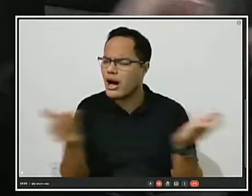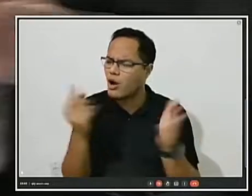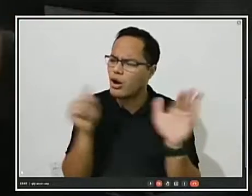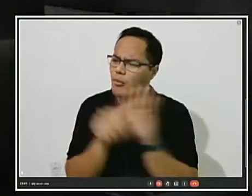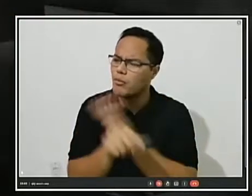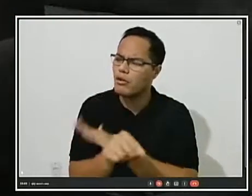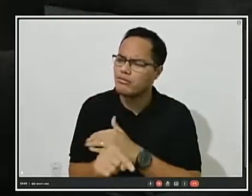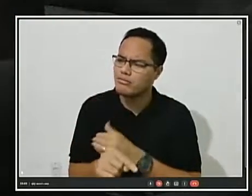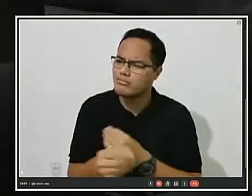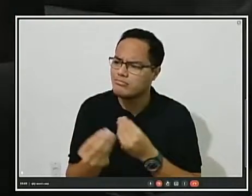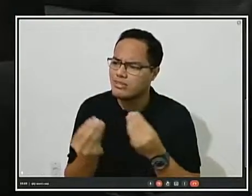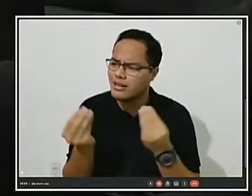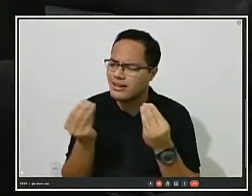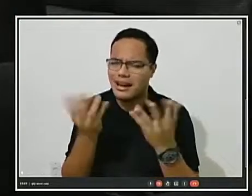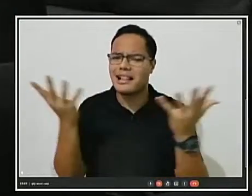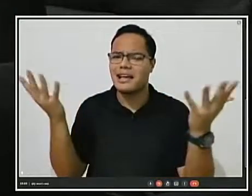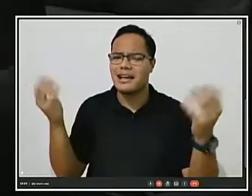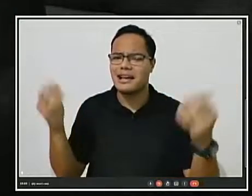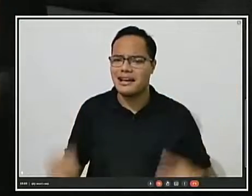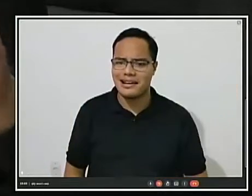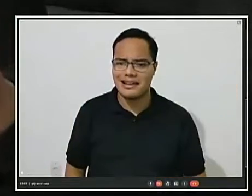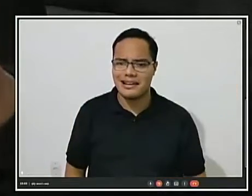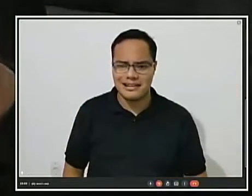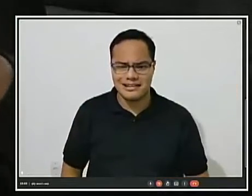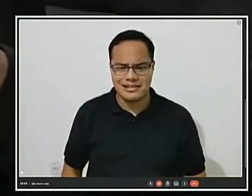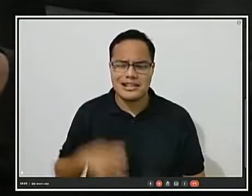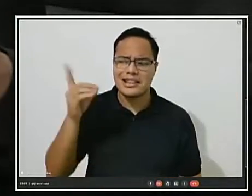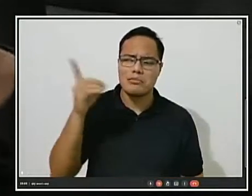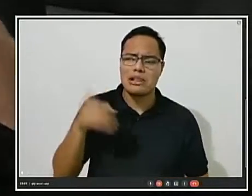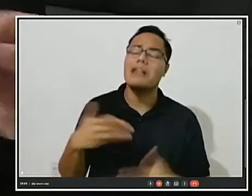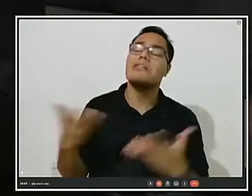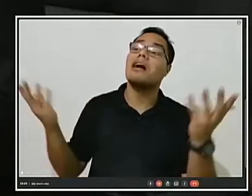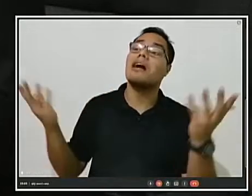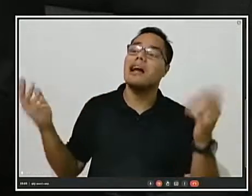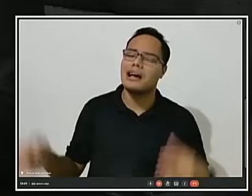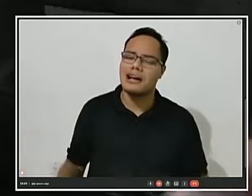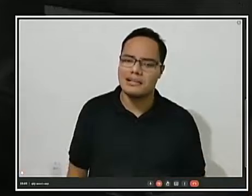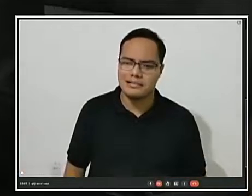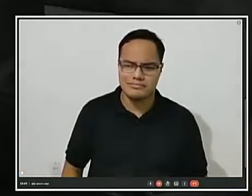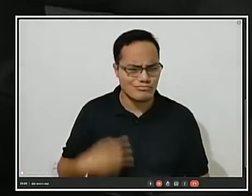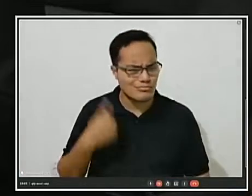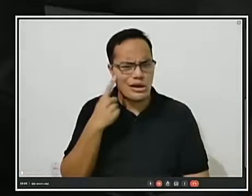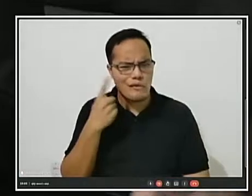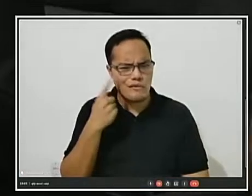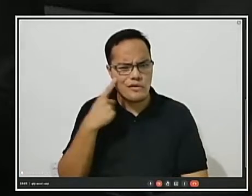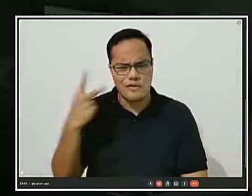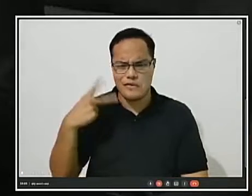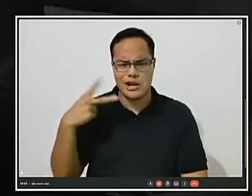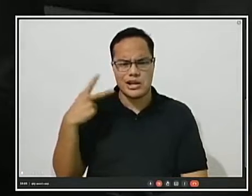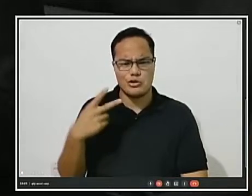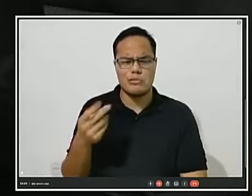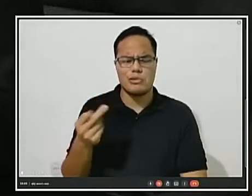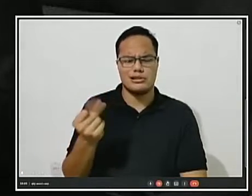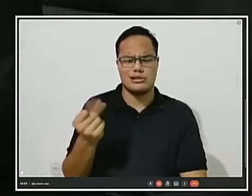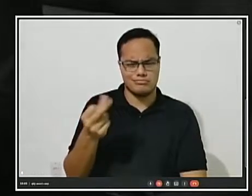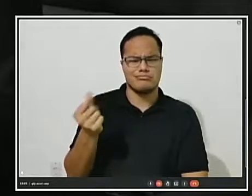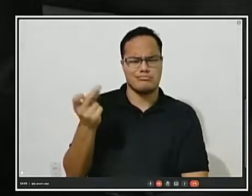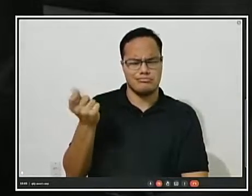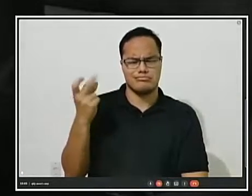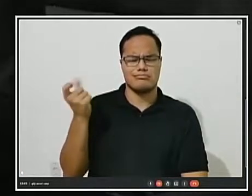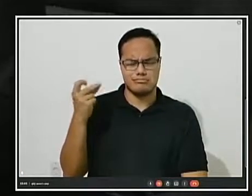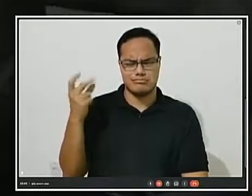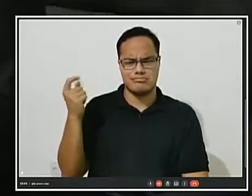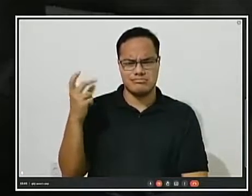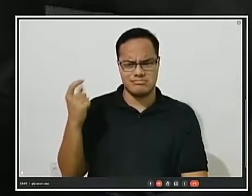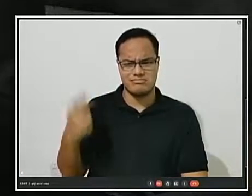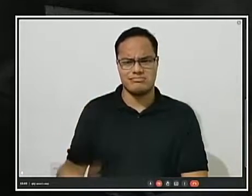deputados eu vou puxar eu vou ver tudo isso que você passou ver a Dori mas nós estão coisa e muitos anos atrás aí coisas que foram feitas